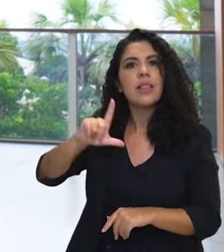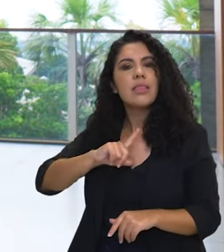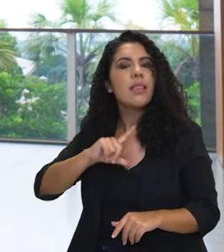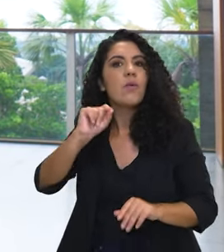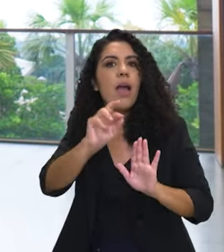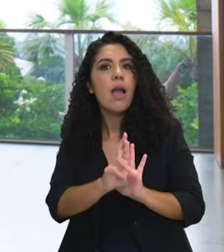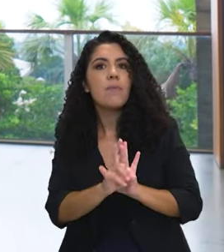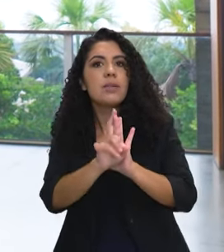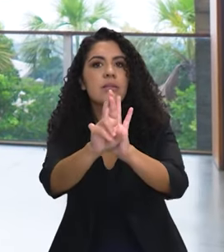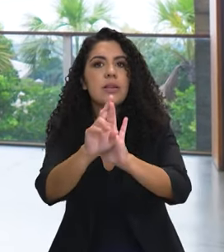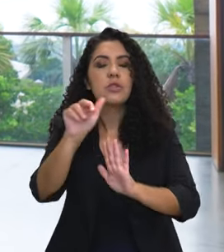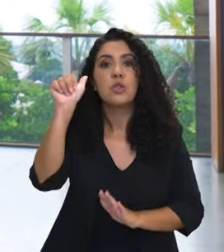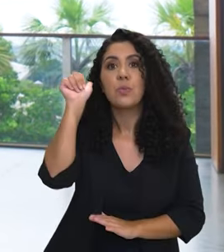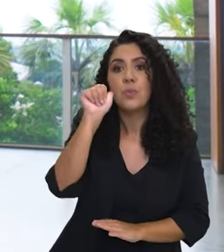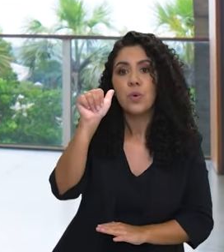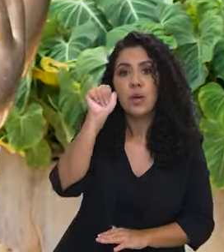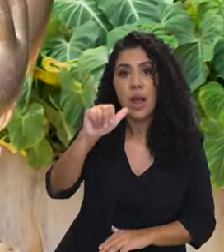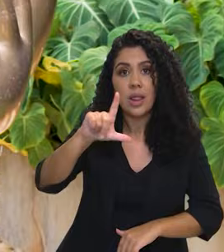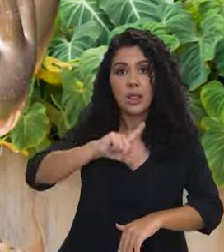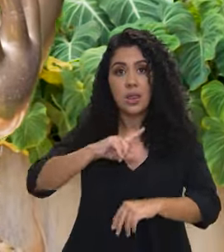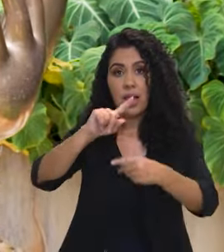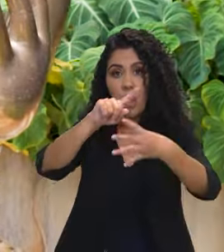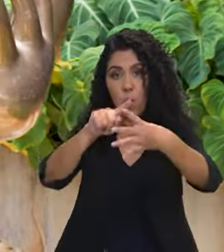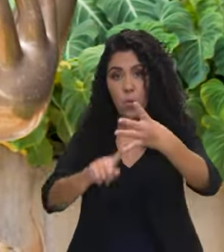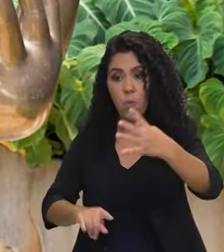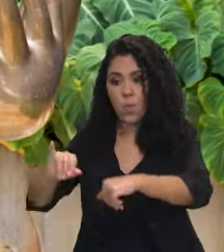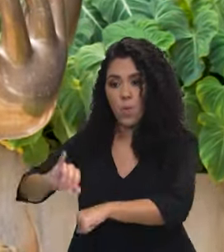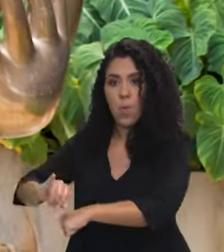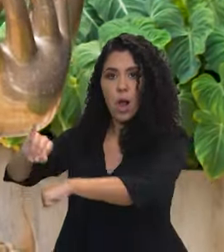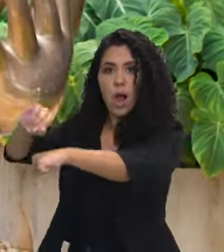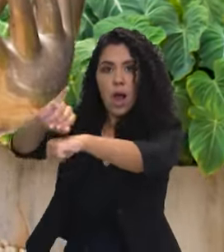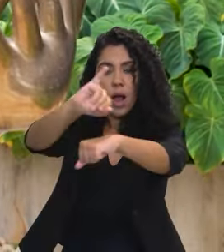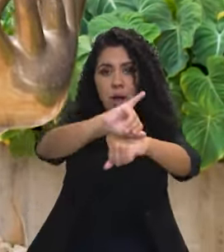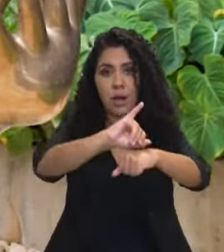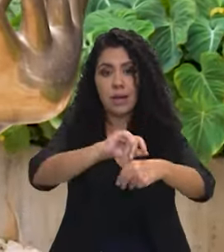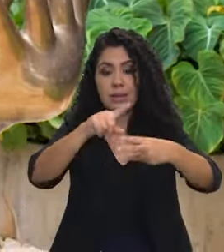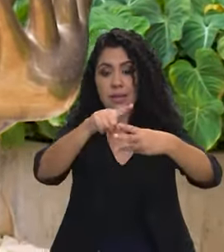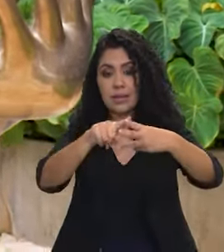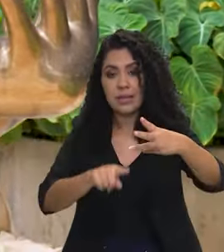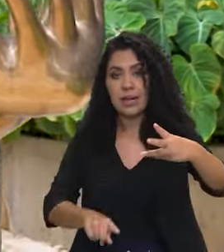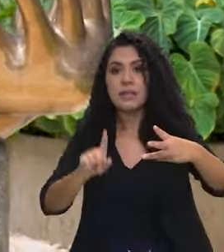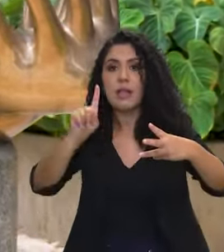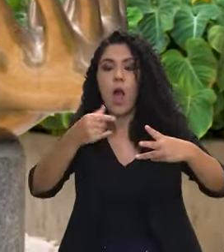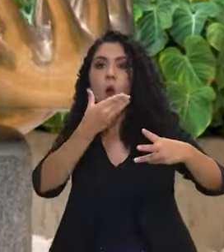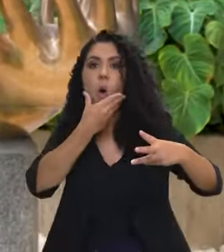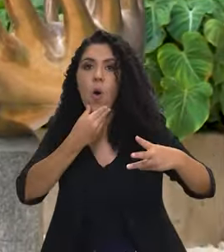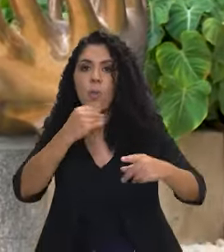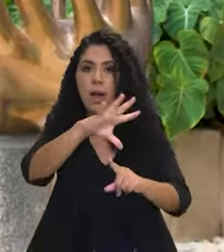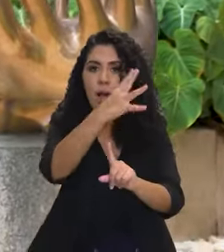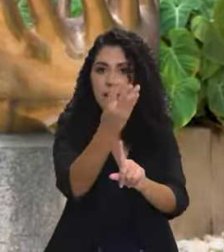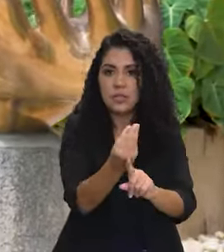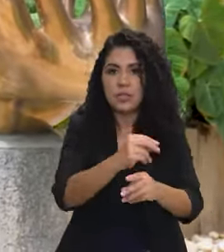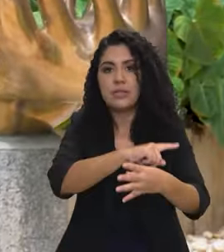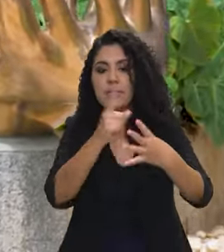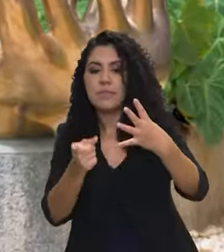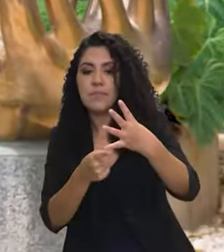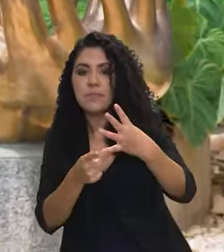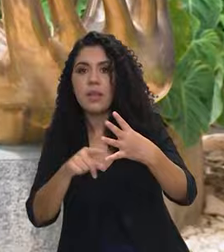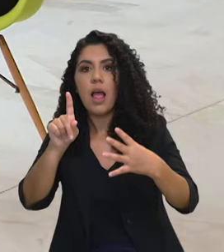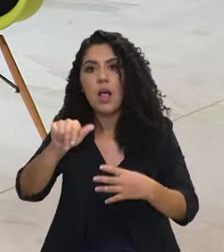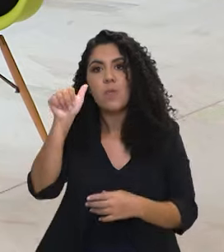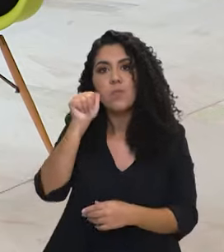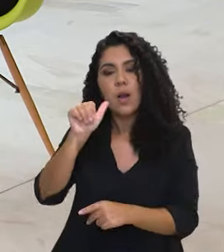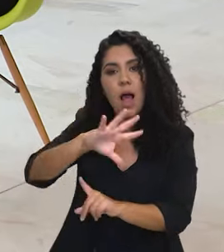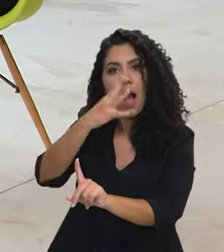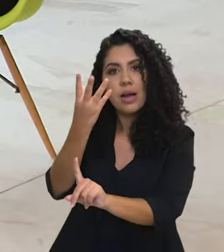retratadas aqui mulheres, são quatro esculturas, três feitas por homens e uma feita por uma mulher, que é justamente a Maria